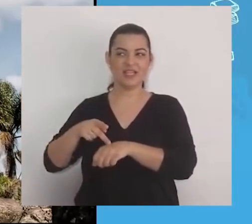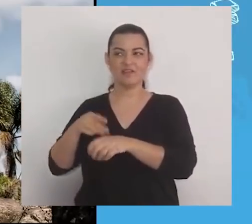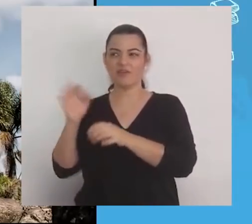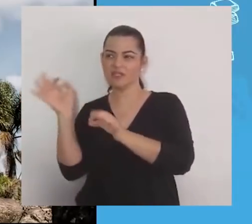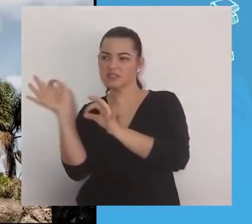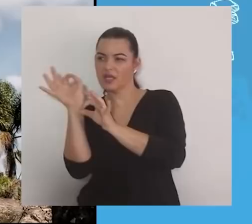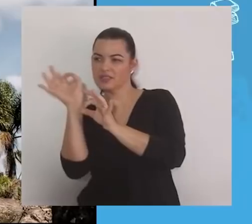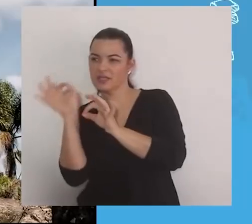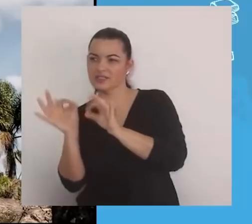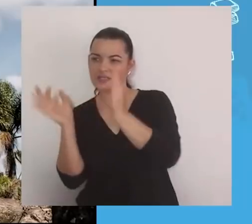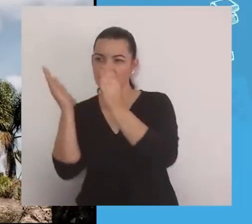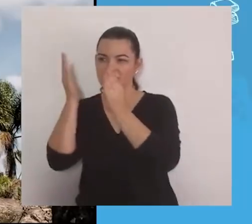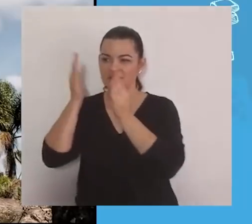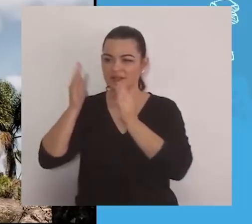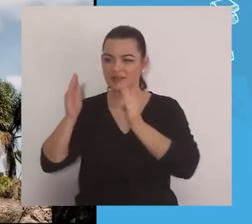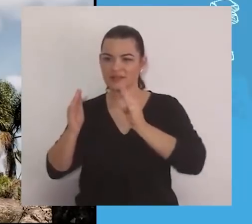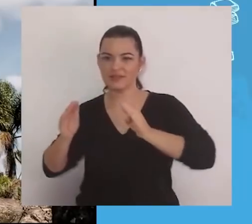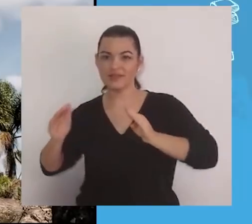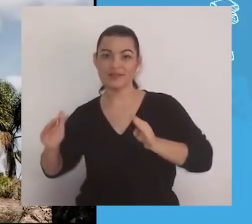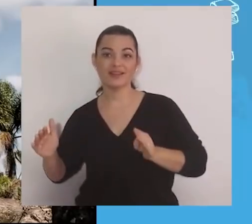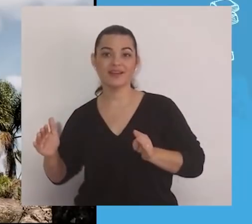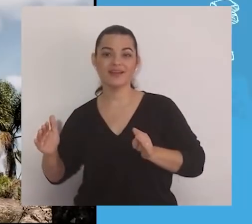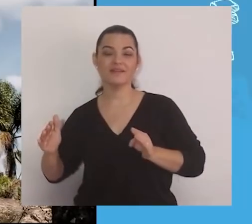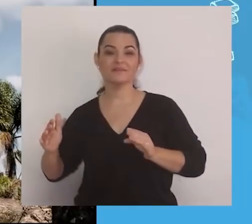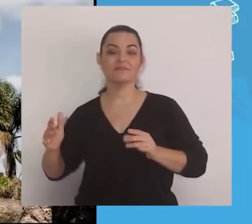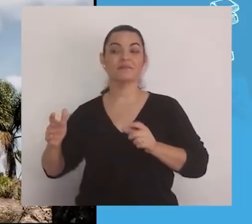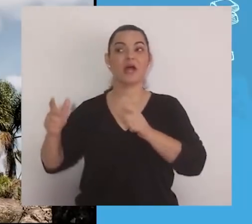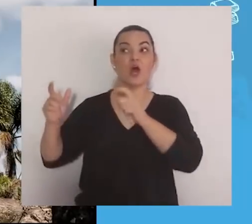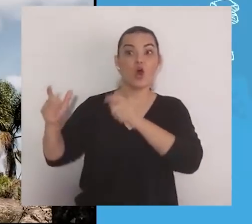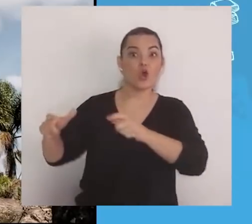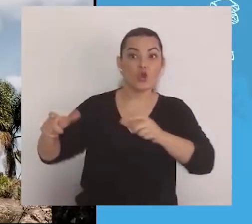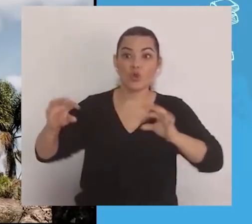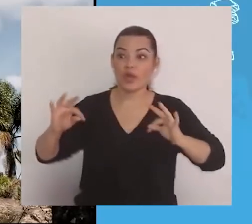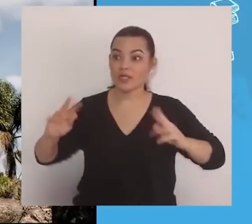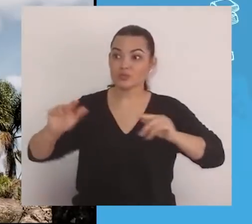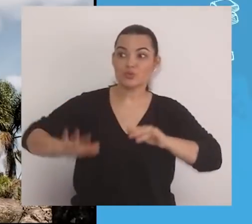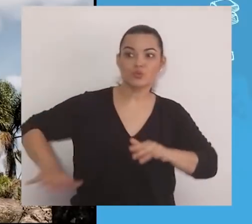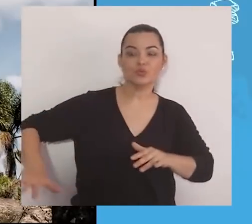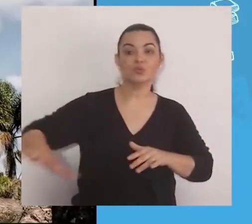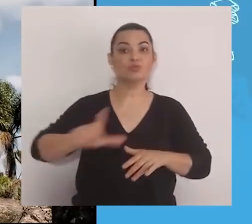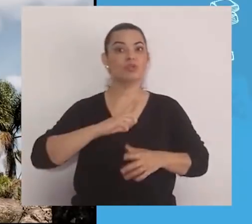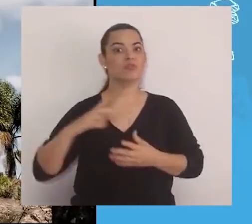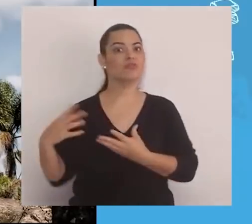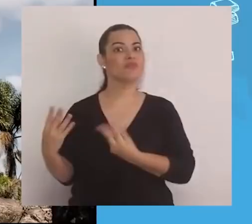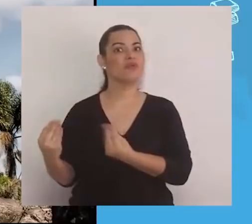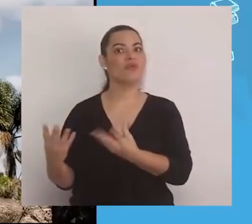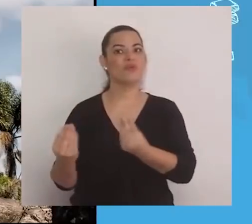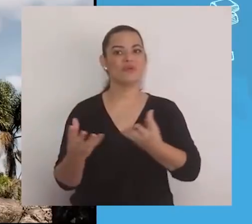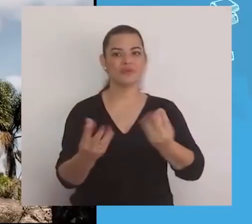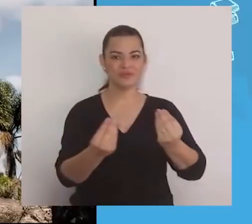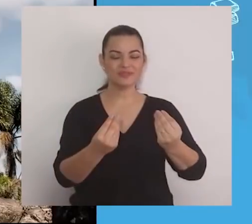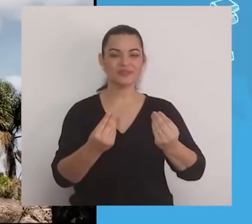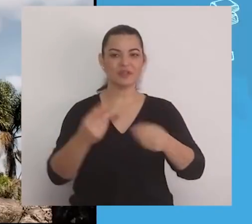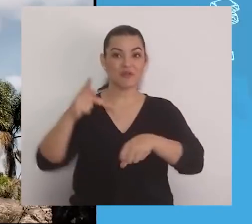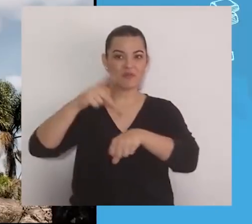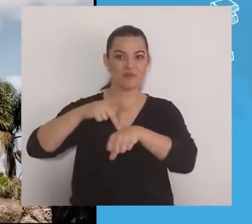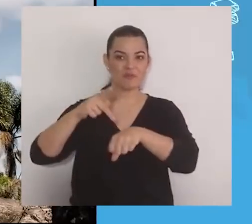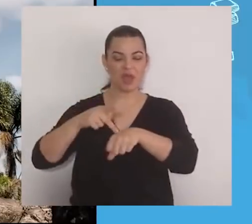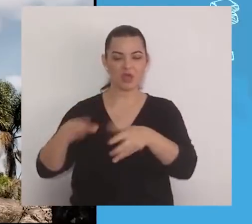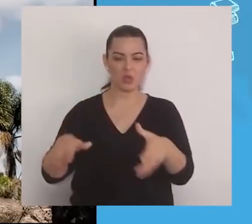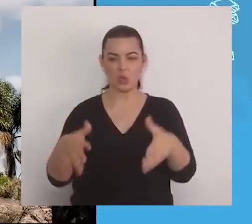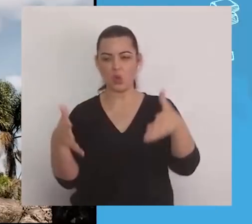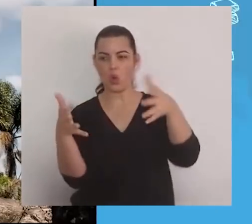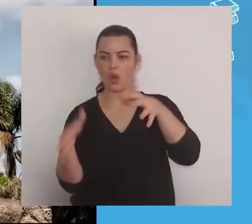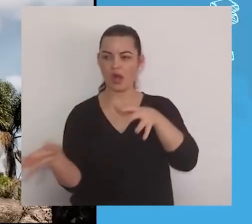daí recebe o nome de taça. É um arenito esculpido pela ação do vento.